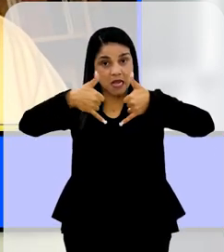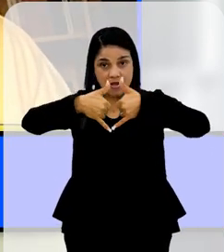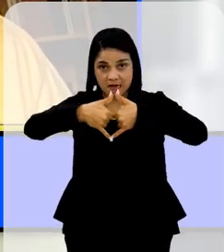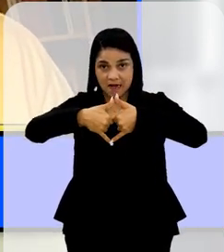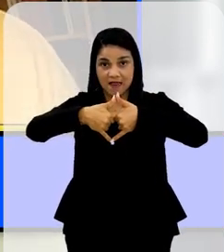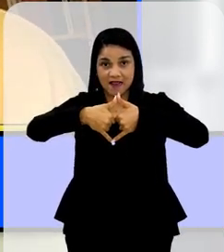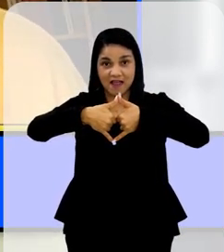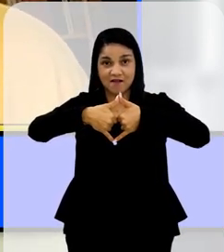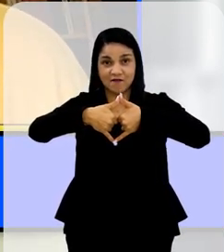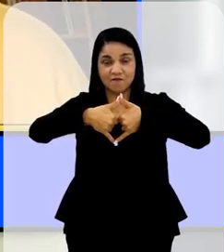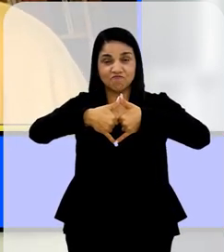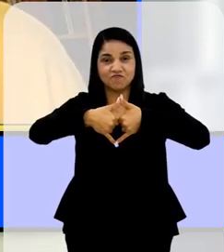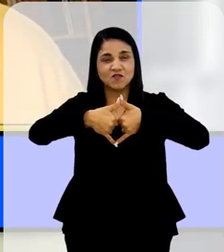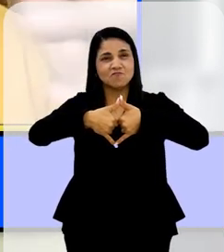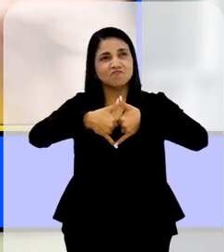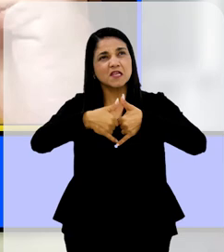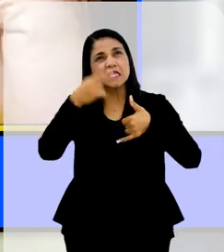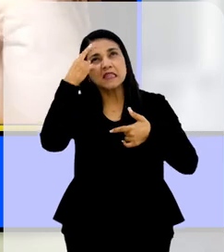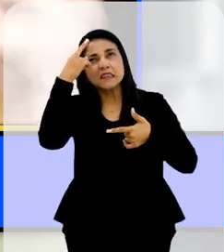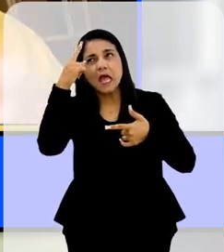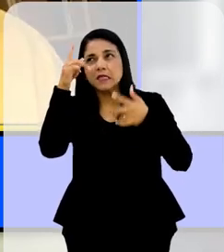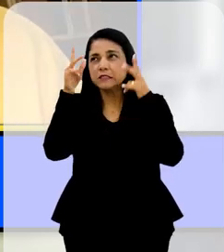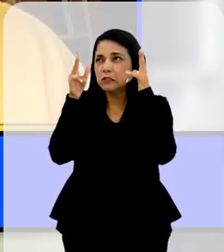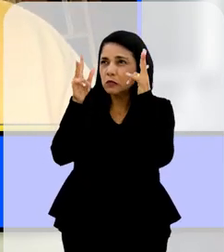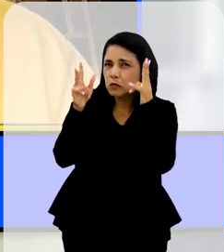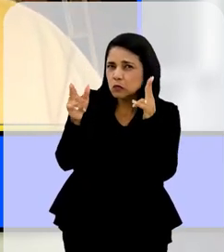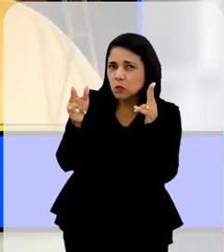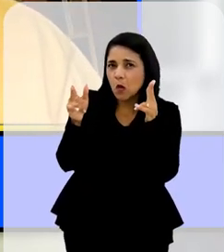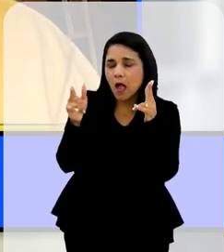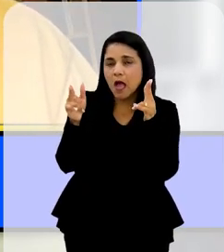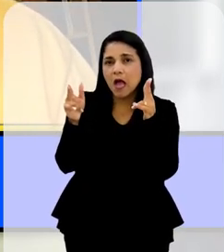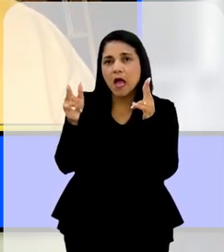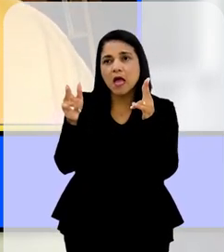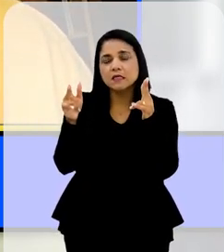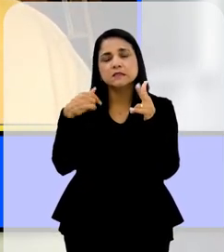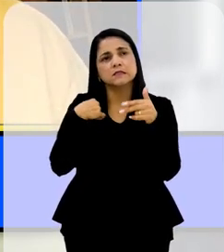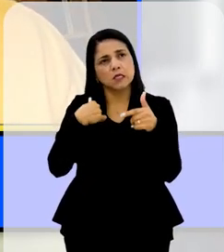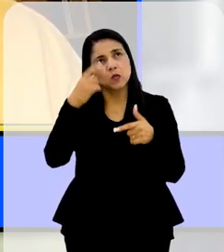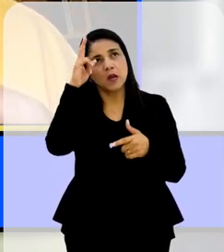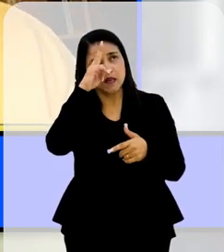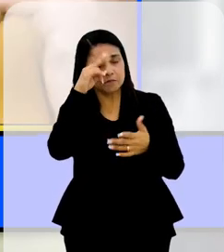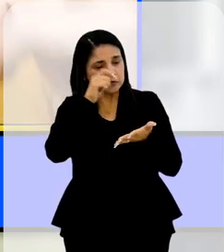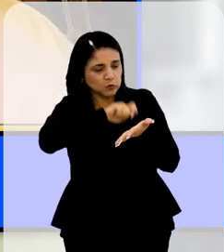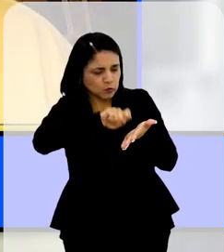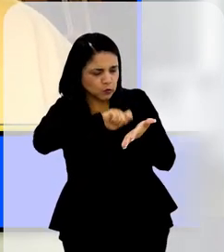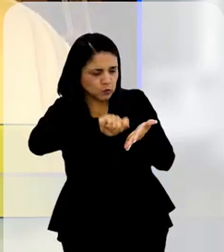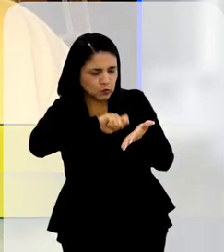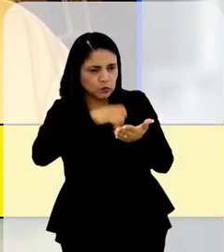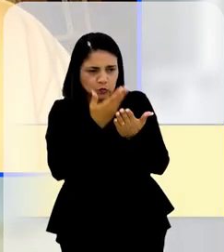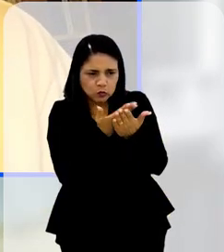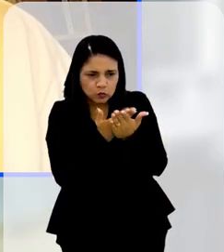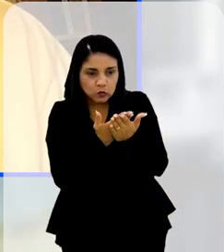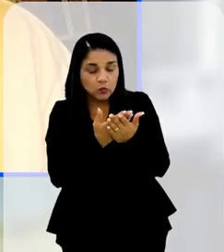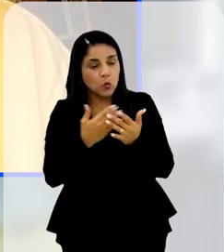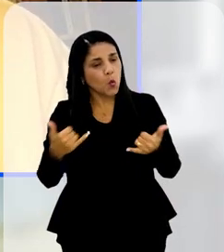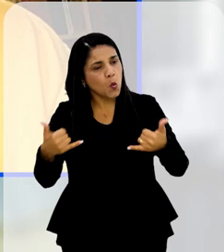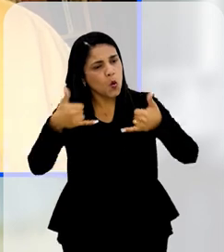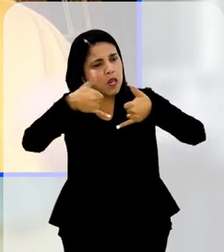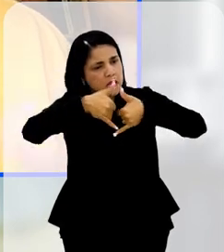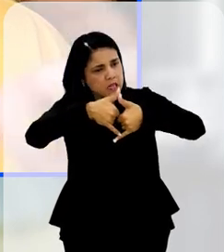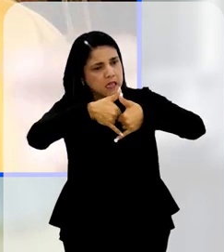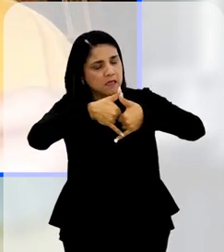ele, a gente teve algumas coincidências uma vez, eu me lembro, eu estava estudando, eu liguei para ele e